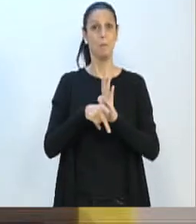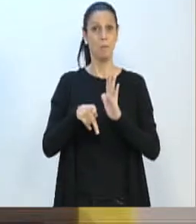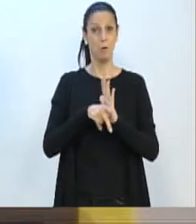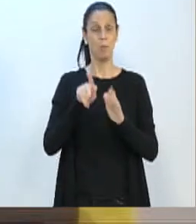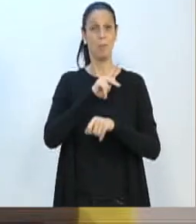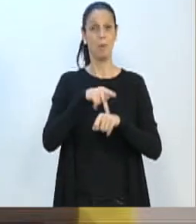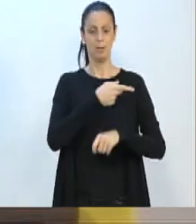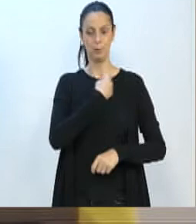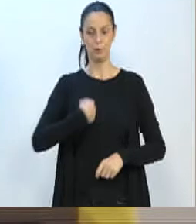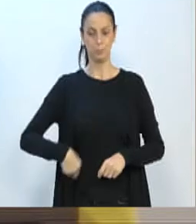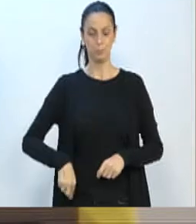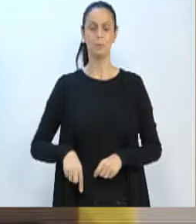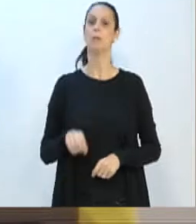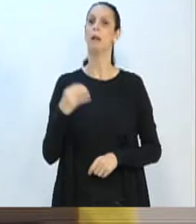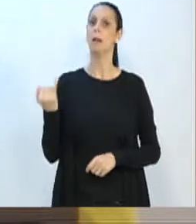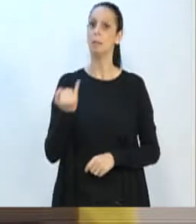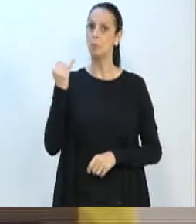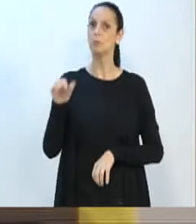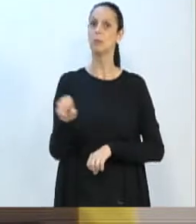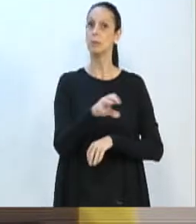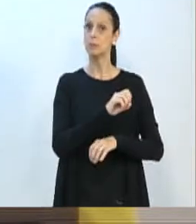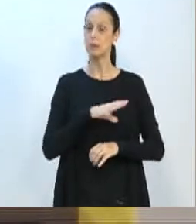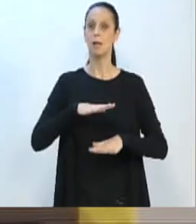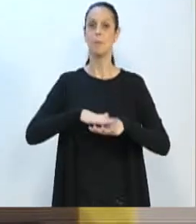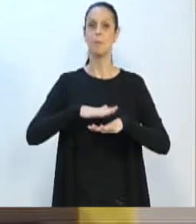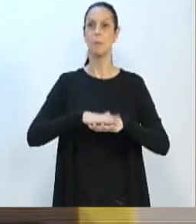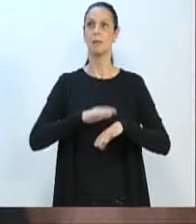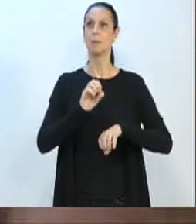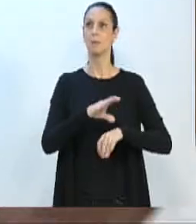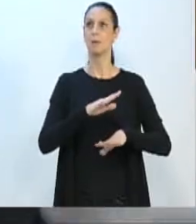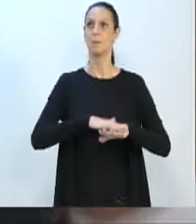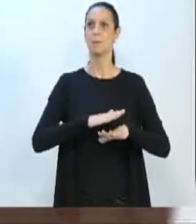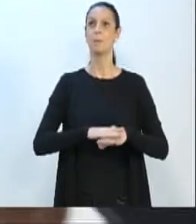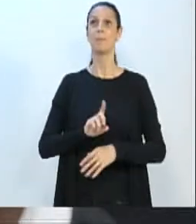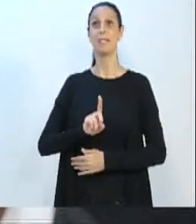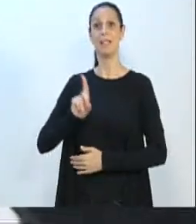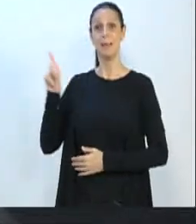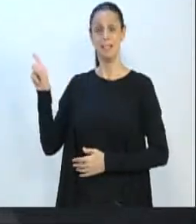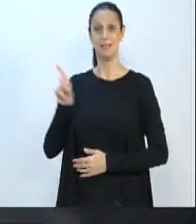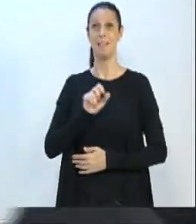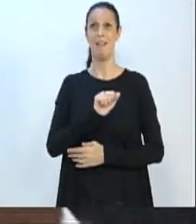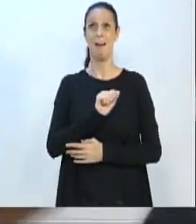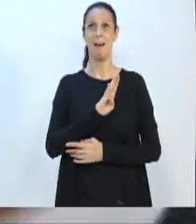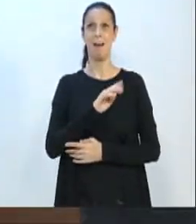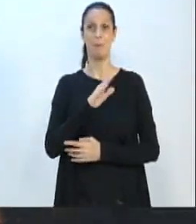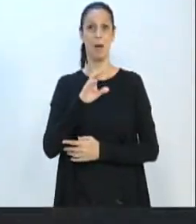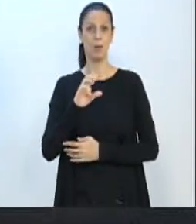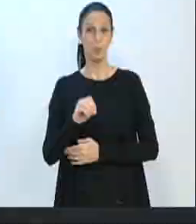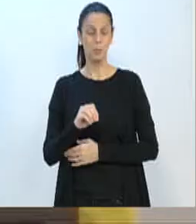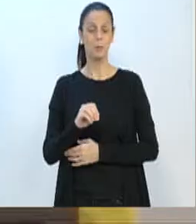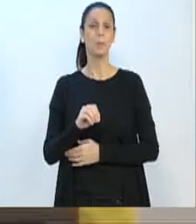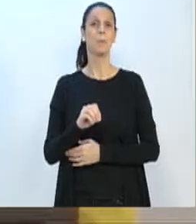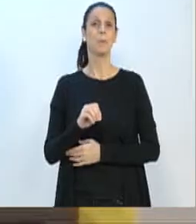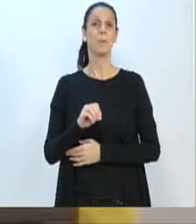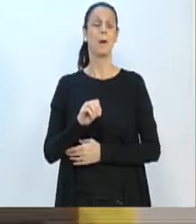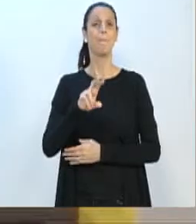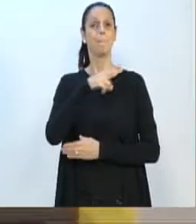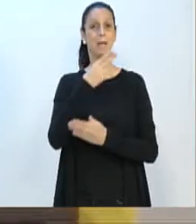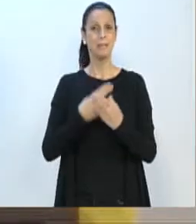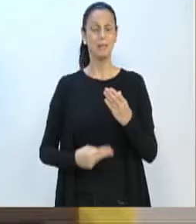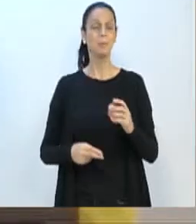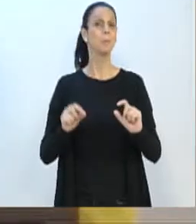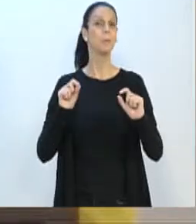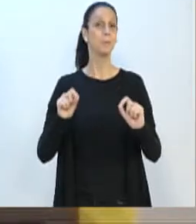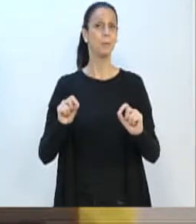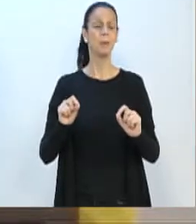para o ensino de matemática, né? Trabalhar com os números. E o ábaco brasileiro de alfabetização bilíngue pretende ser um instrumento